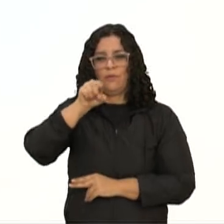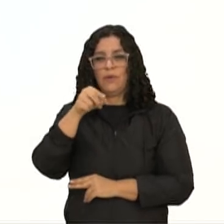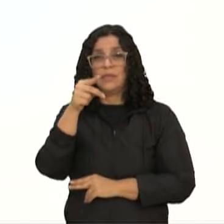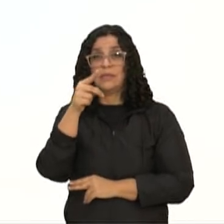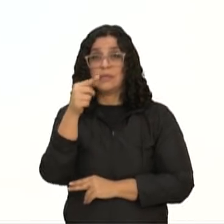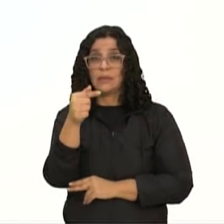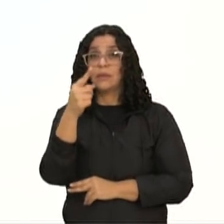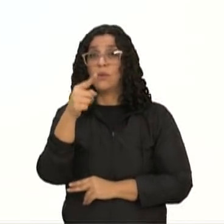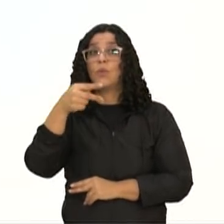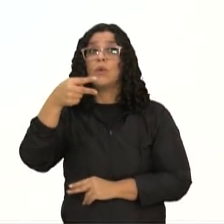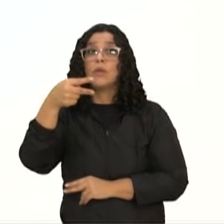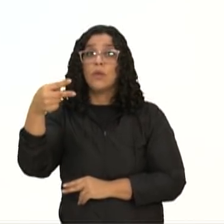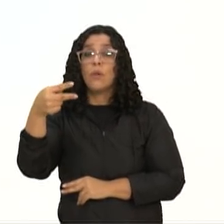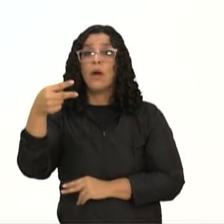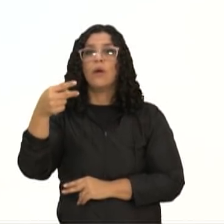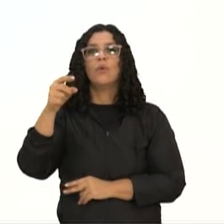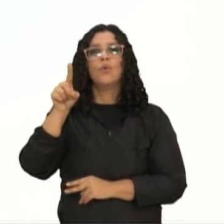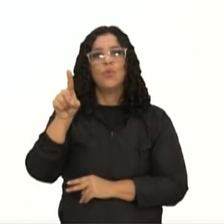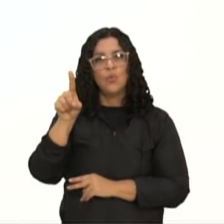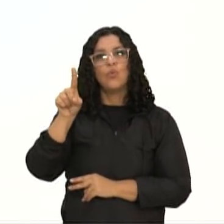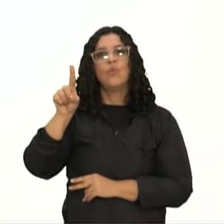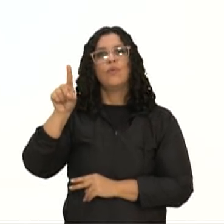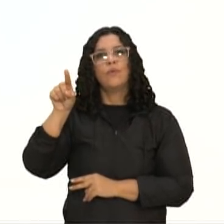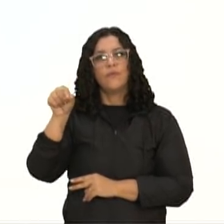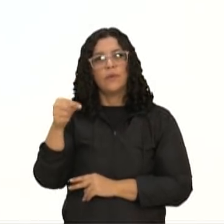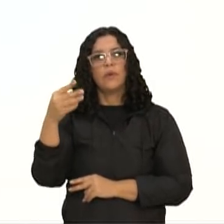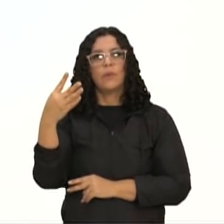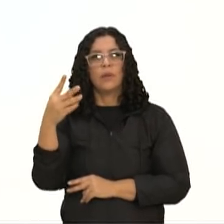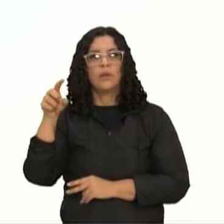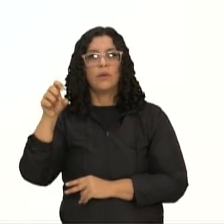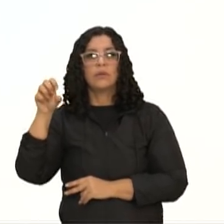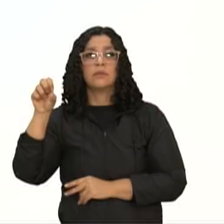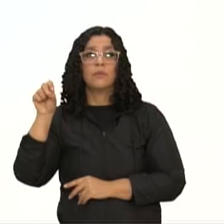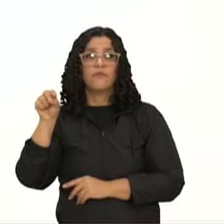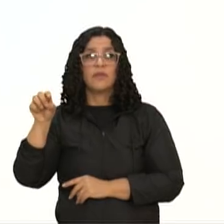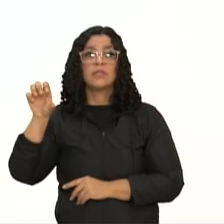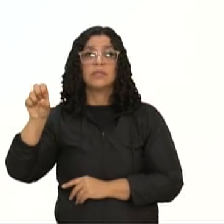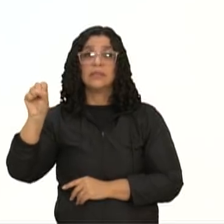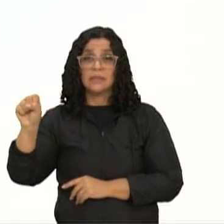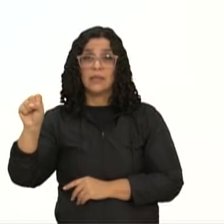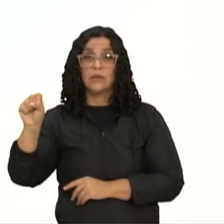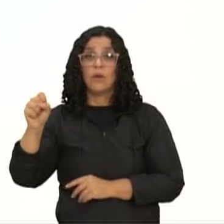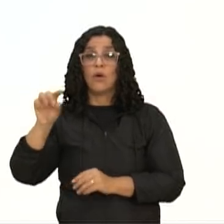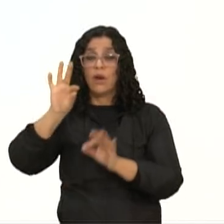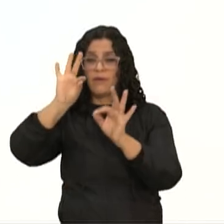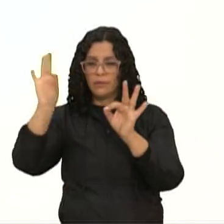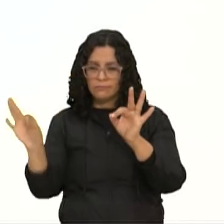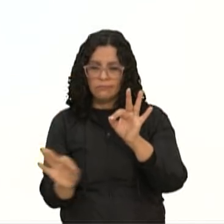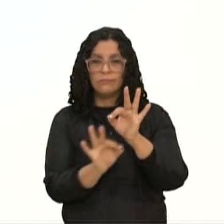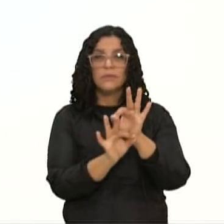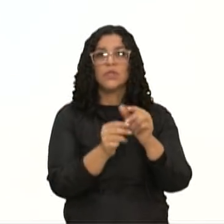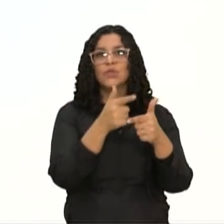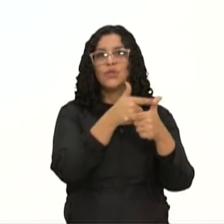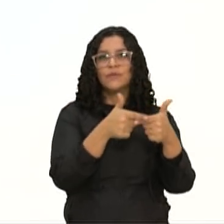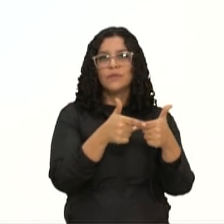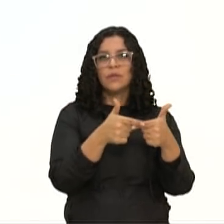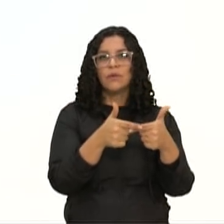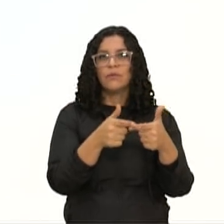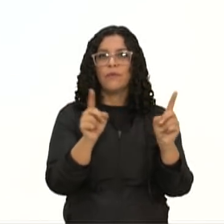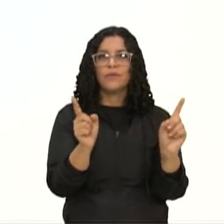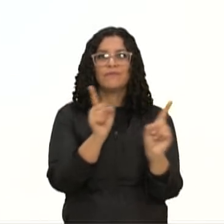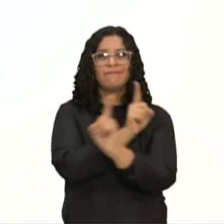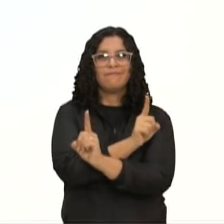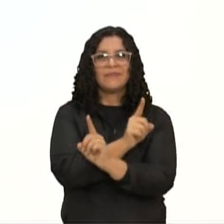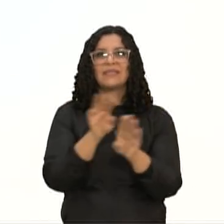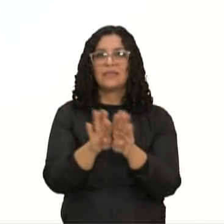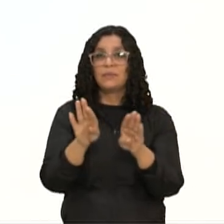0,71. E eu tenho que isolar o seno do ângulo. Então, aquele 1,42 que está multiplicando passa dividindo. E aqui mais um